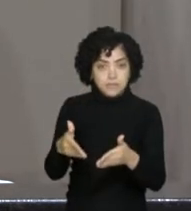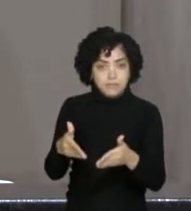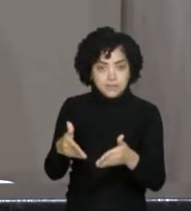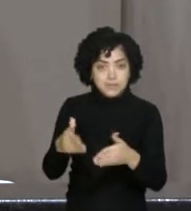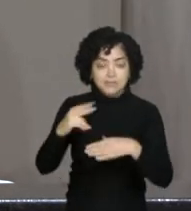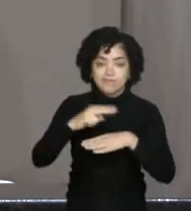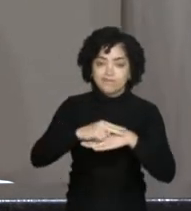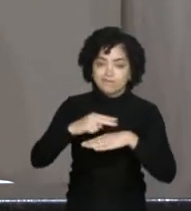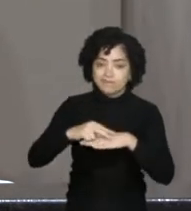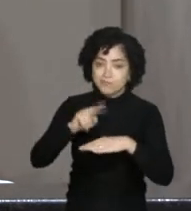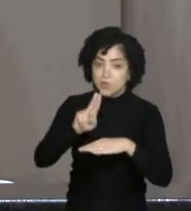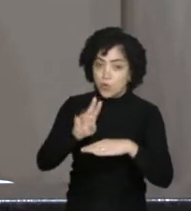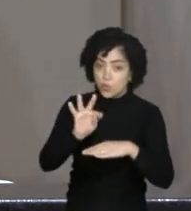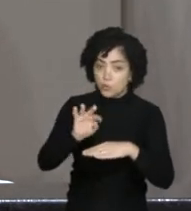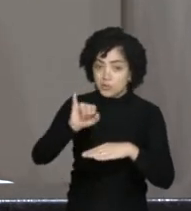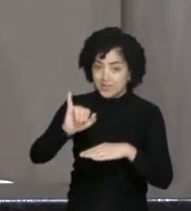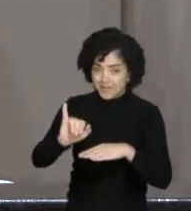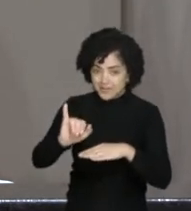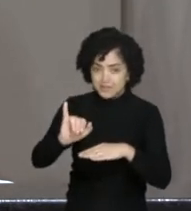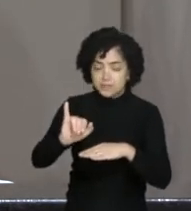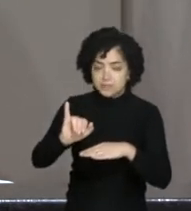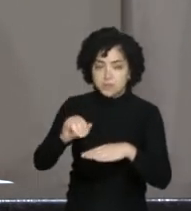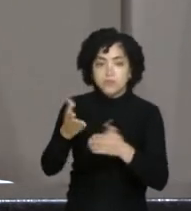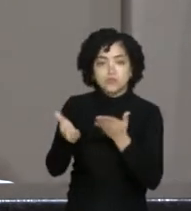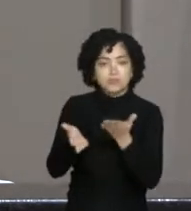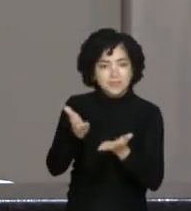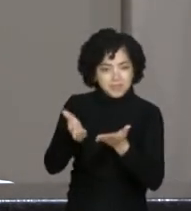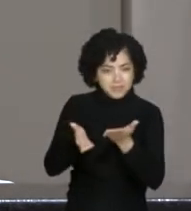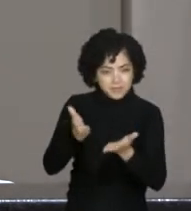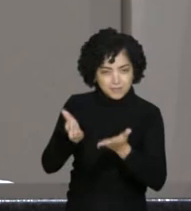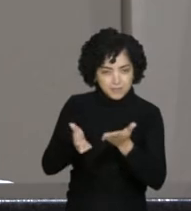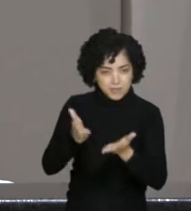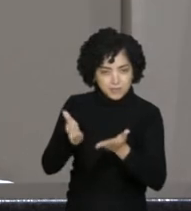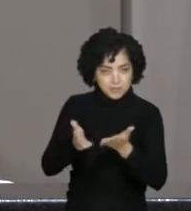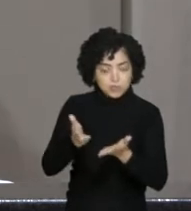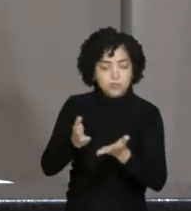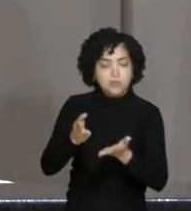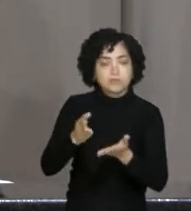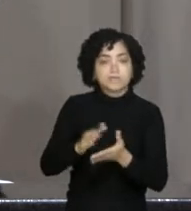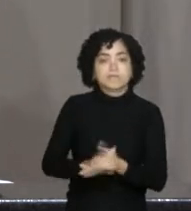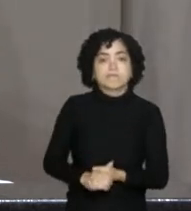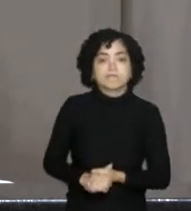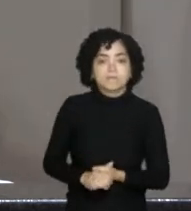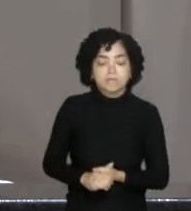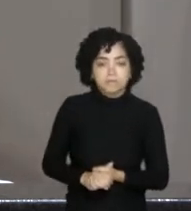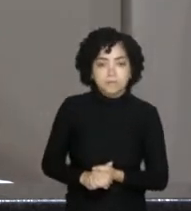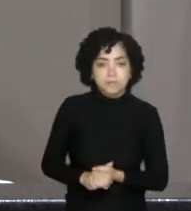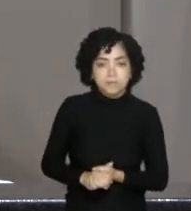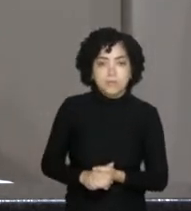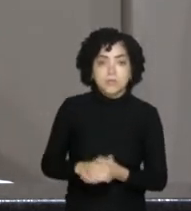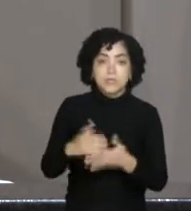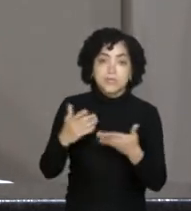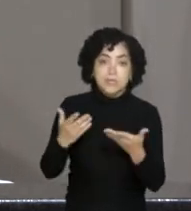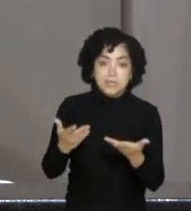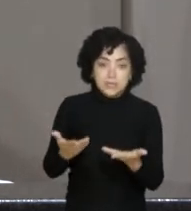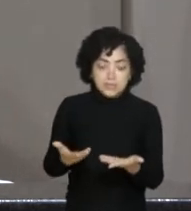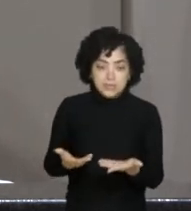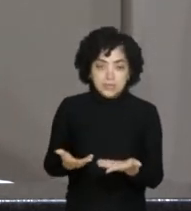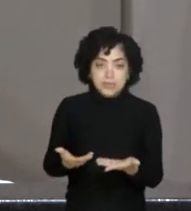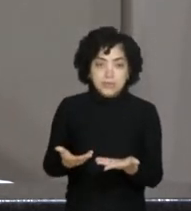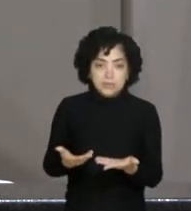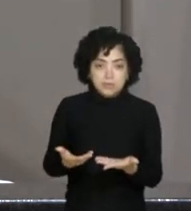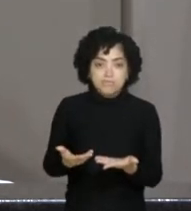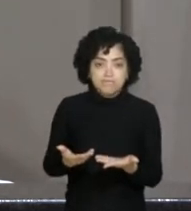UTIs, as unidades de tratamento intensivo no estado de Santa Catarina, até tendo em vista a